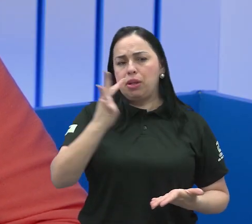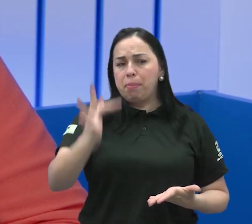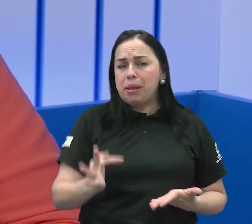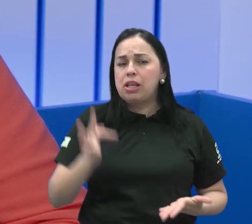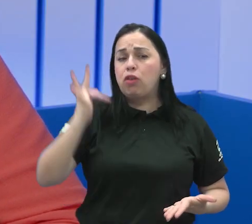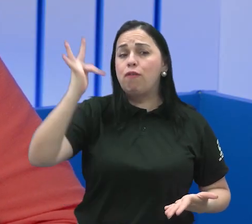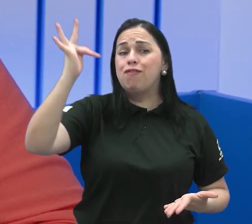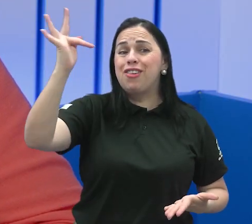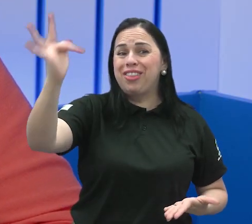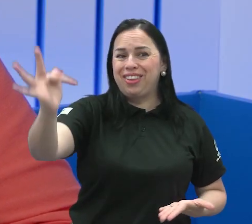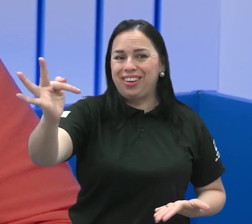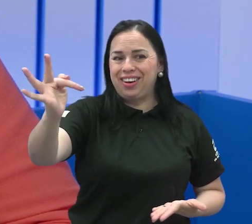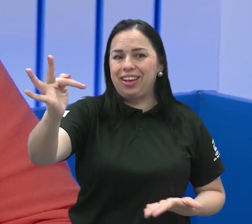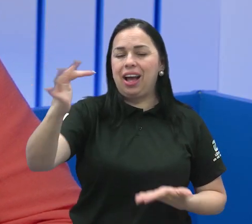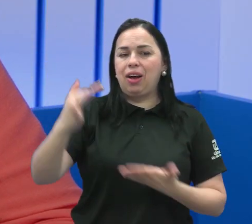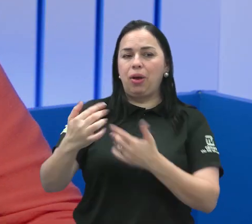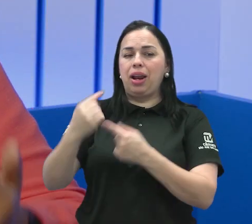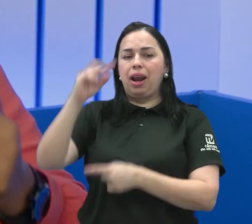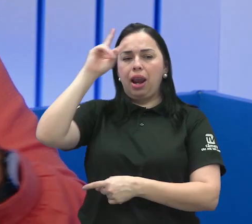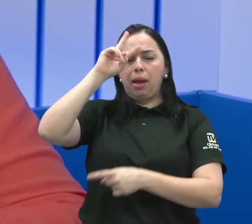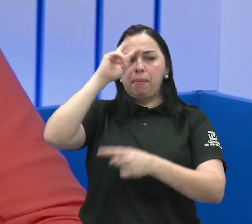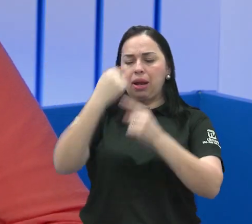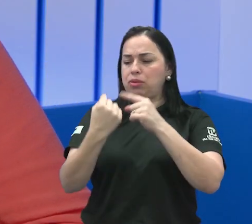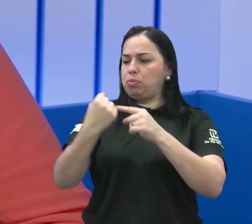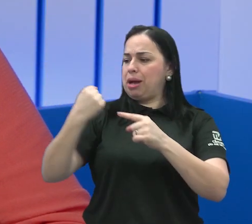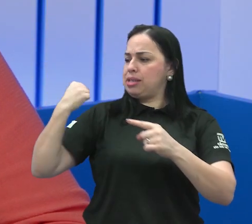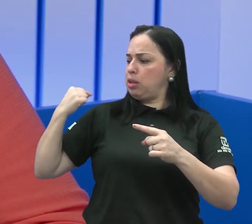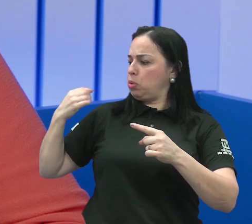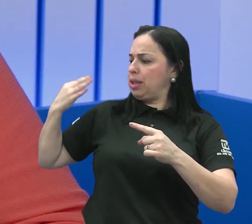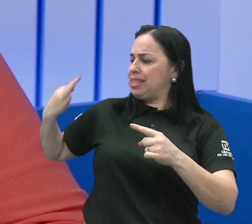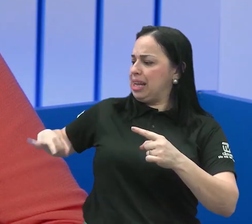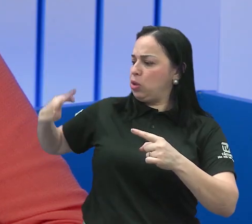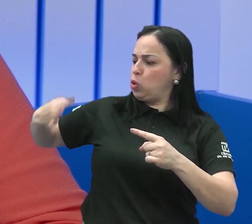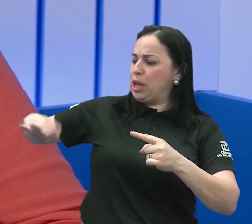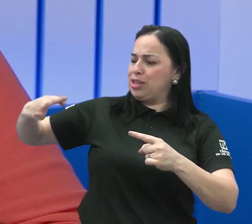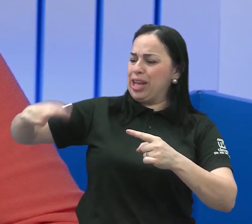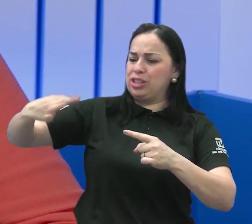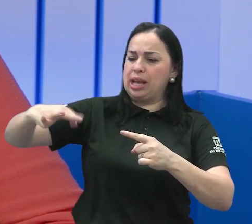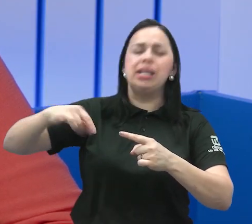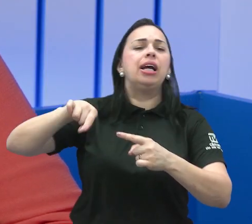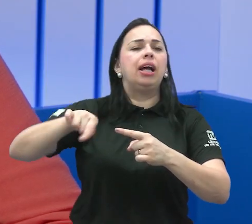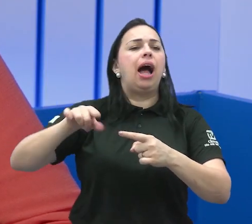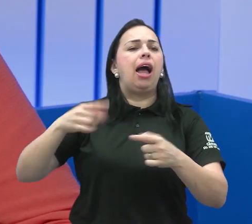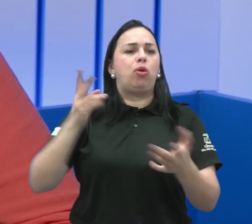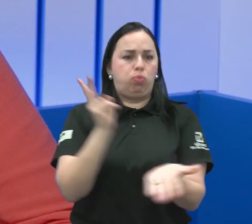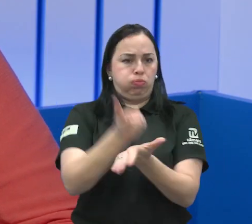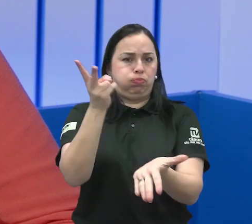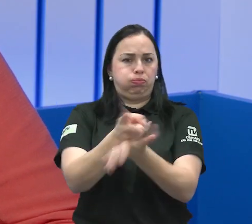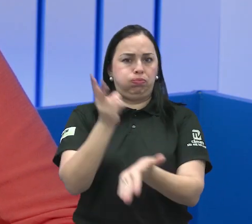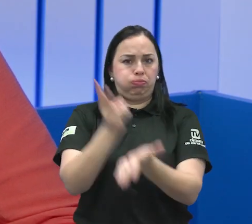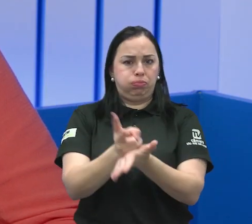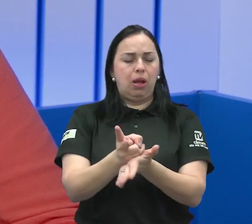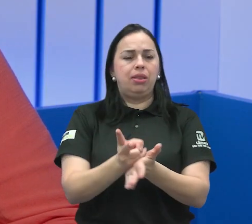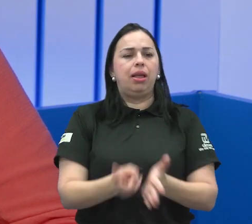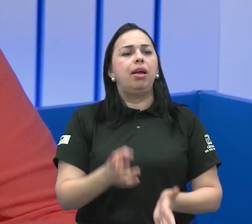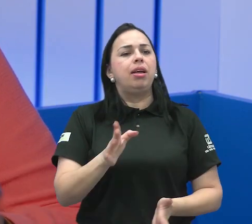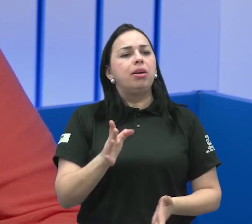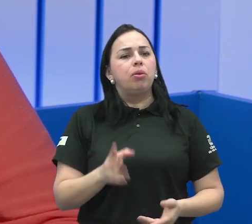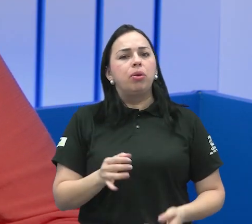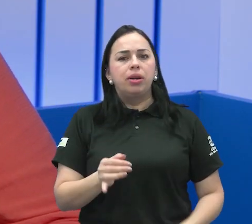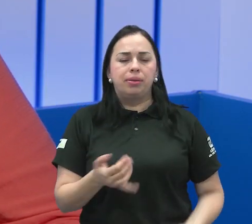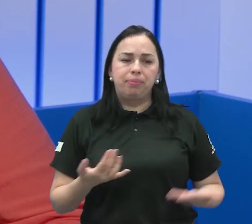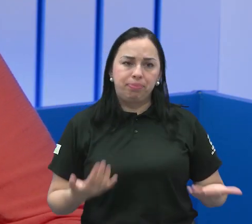o futuro tem a ver com essa reconexão com o passado e com aquilo que deu certo no sentido da preservação